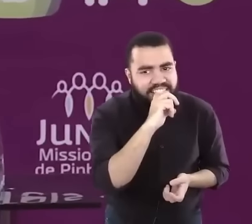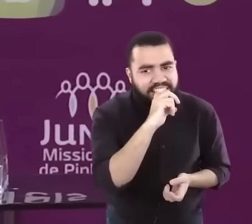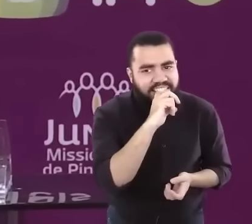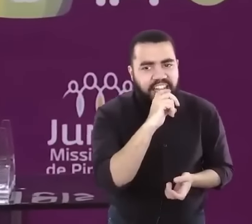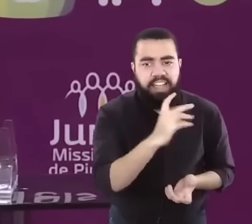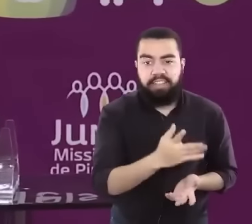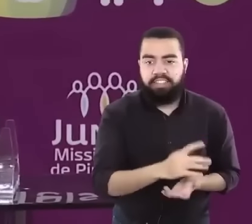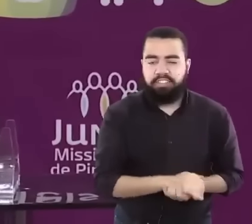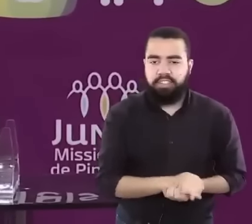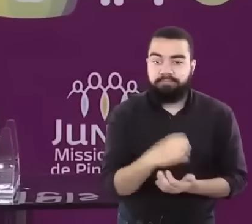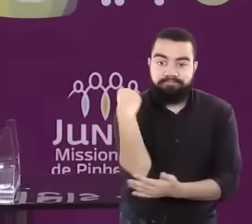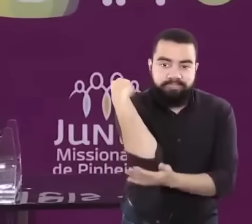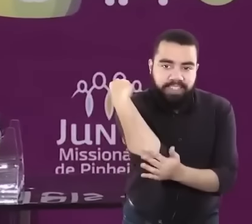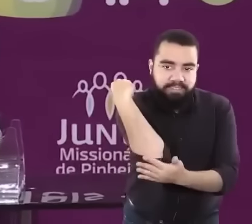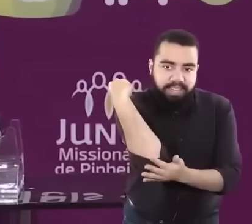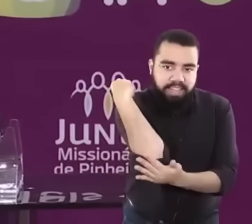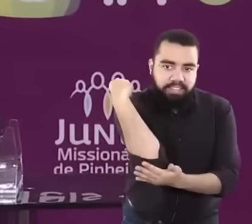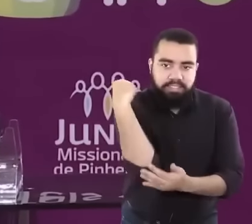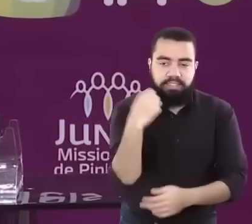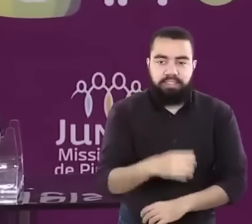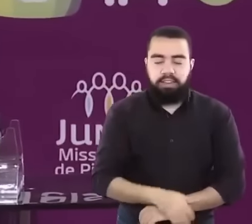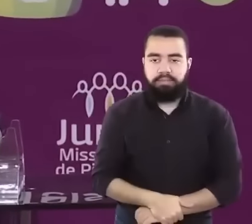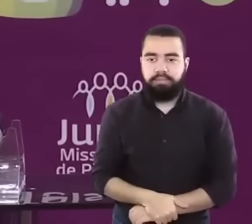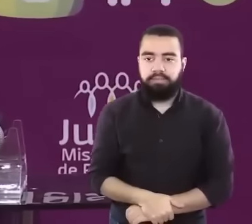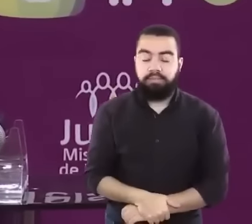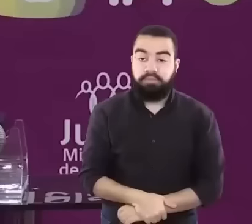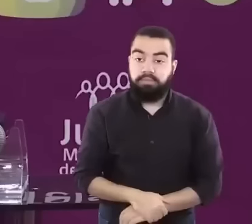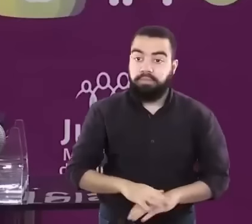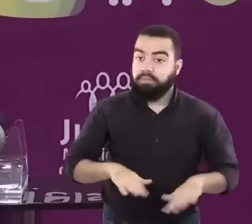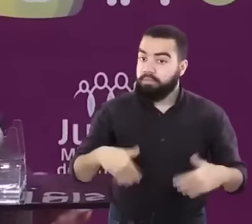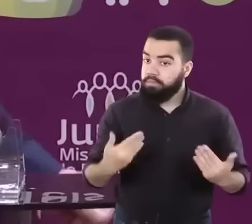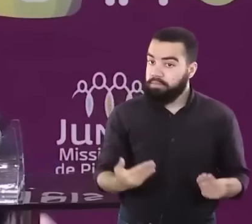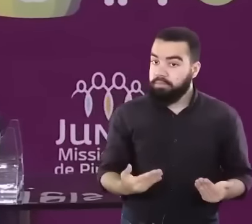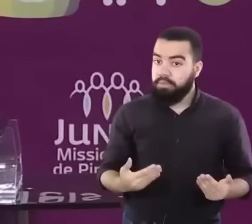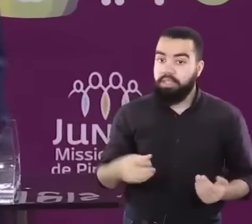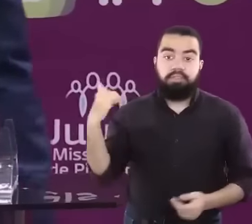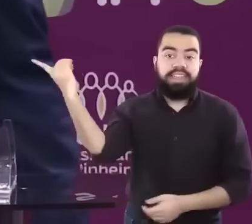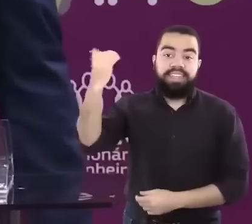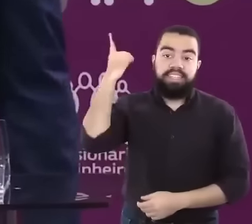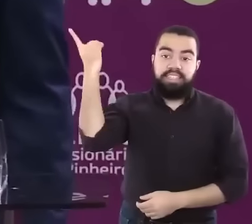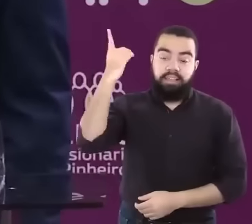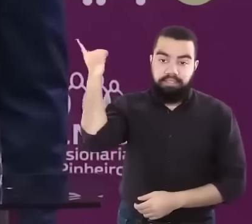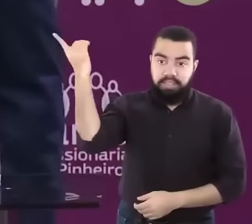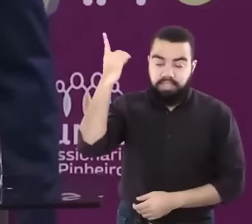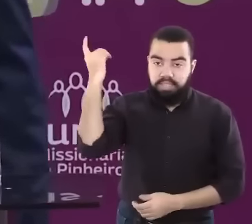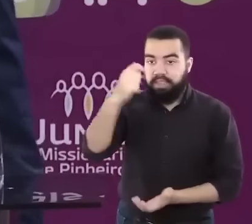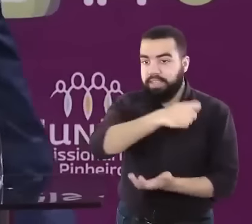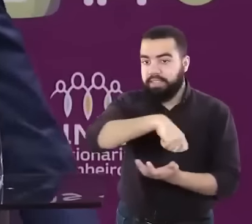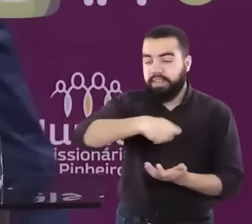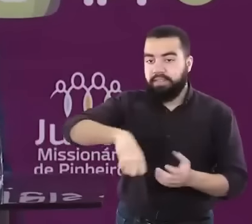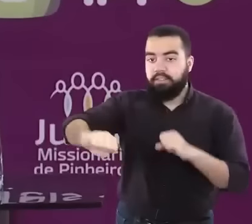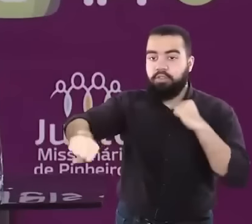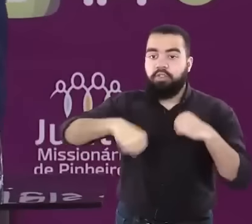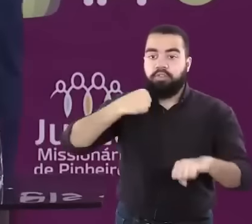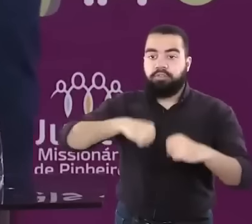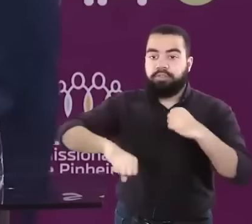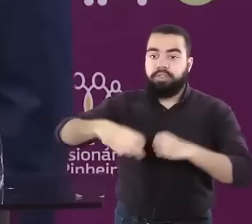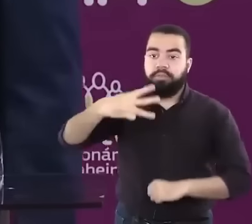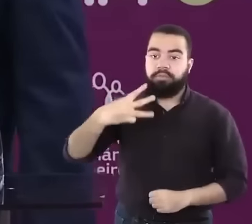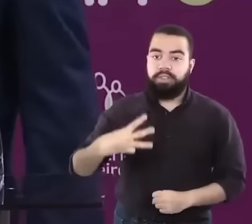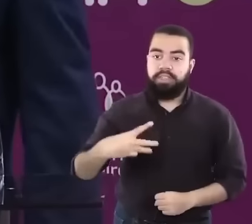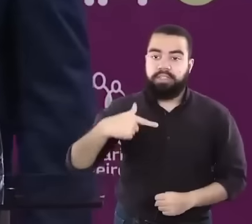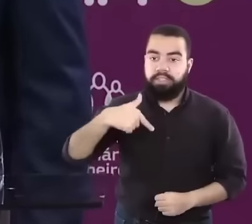Davi escreve Então esse Salmo 37 e veja lá no Versículo 25 que Davi agora já está